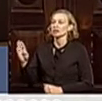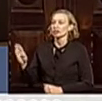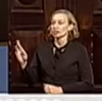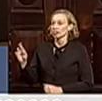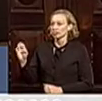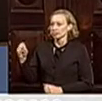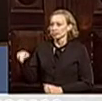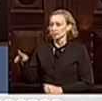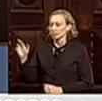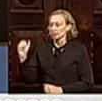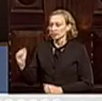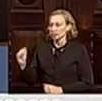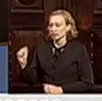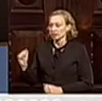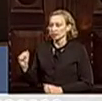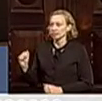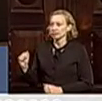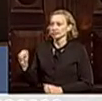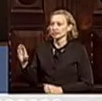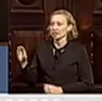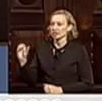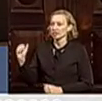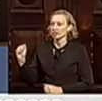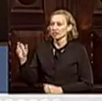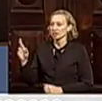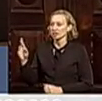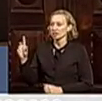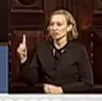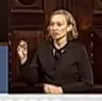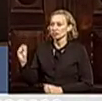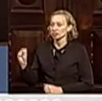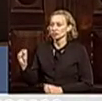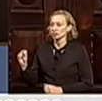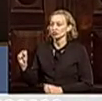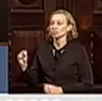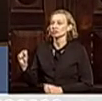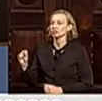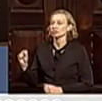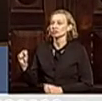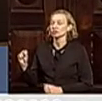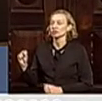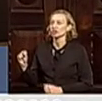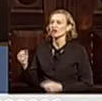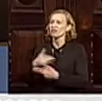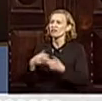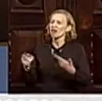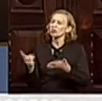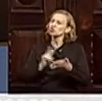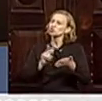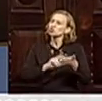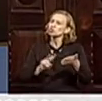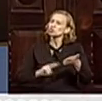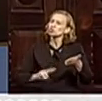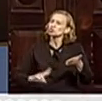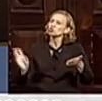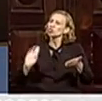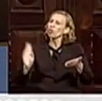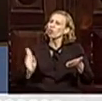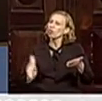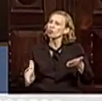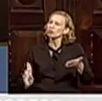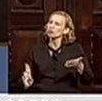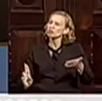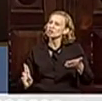Costa, Jonathan Costa, Carlos Alexandre, Jailer, Bernardo Hertal, Giovana, Alexandre Nascimento, Gabriele Bastos,